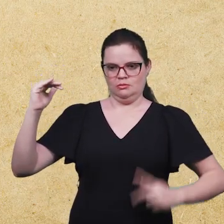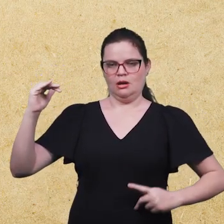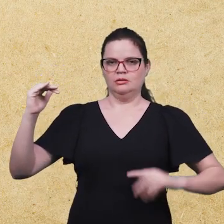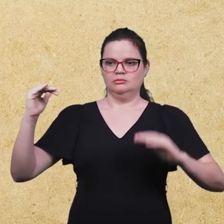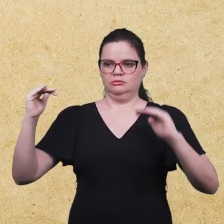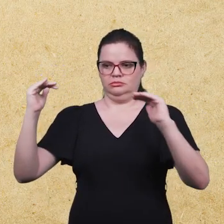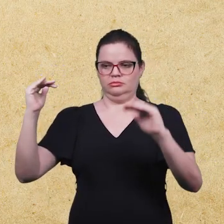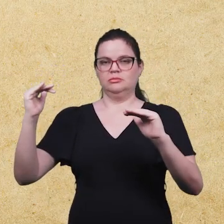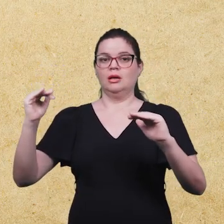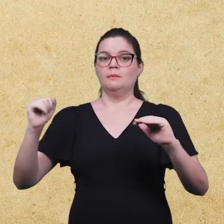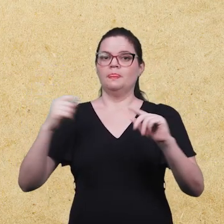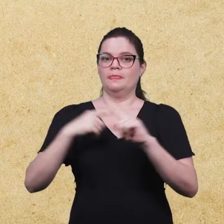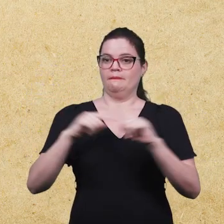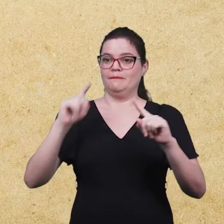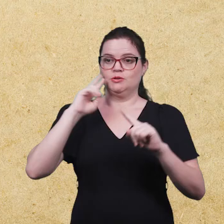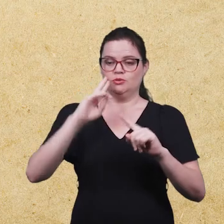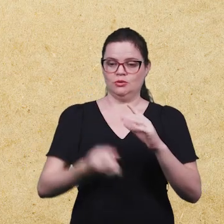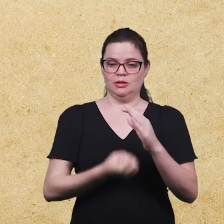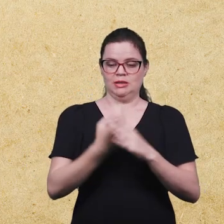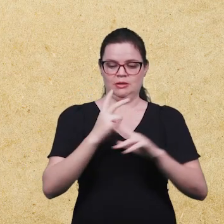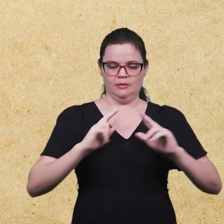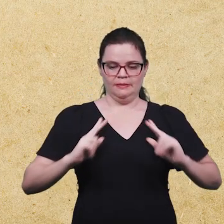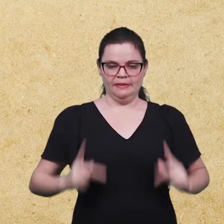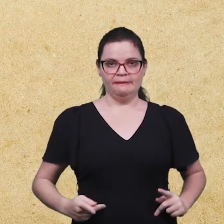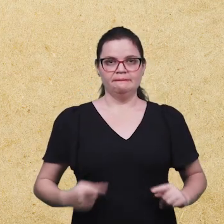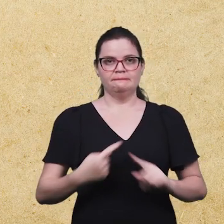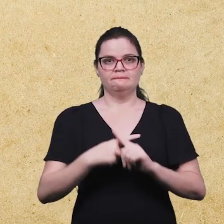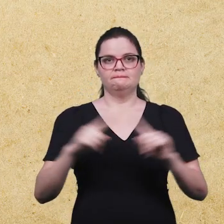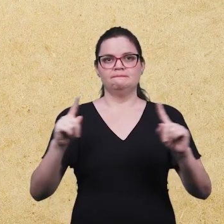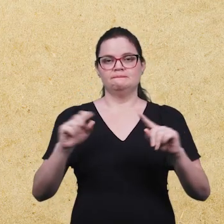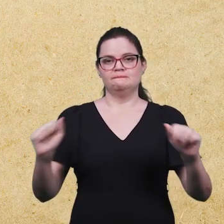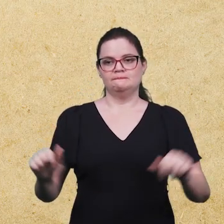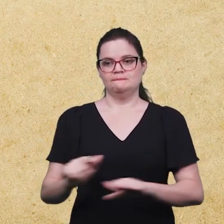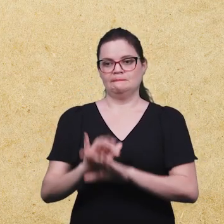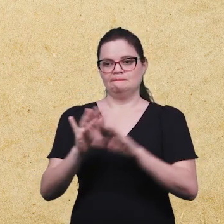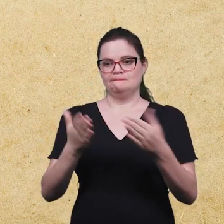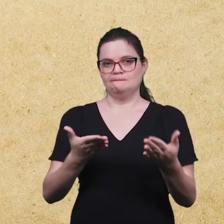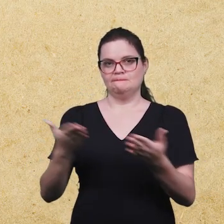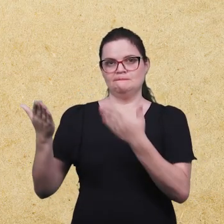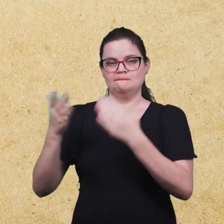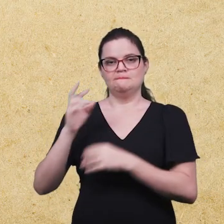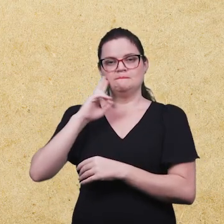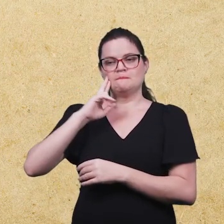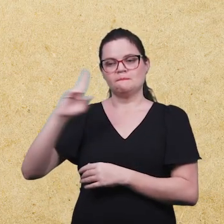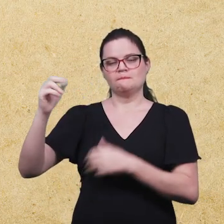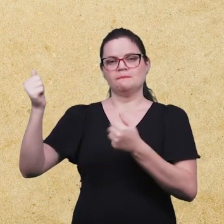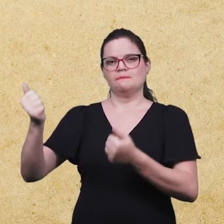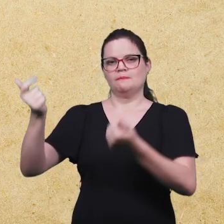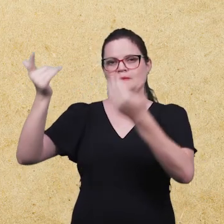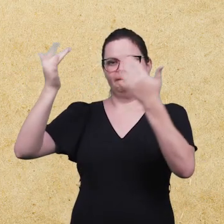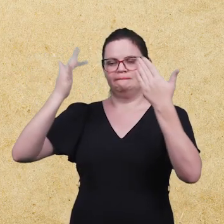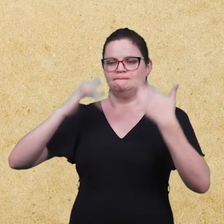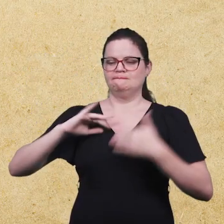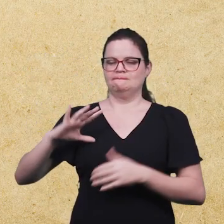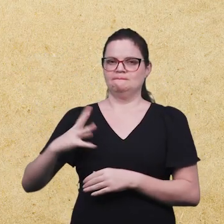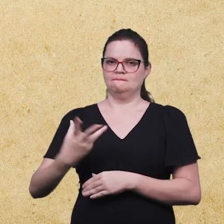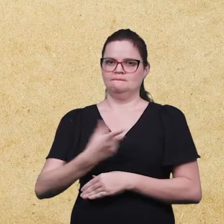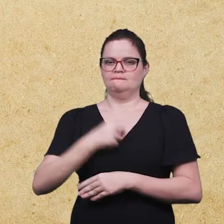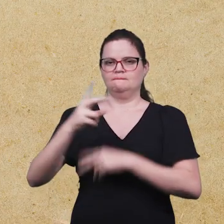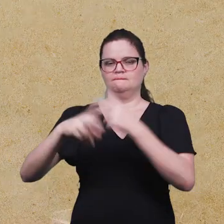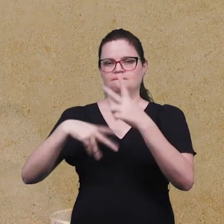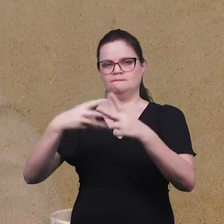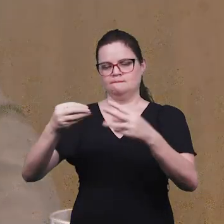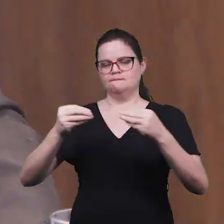homem, mas de honra e de glória o coroaste, ou o revestiste, ou o